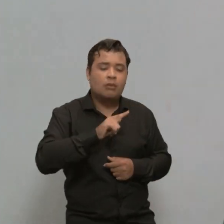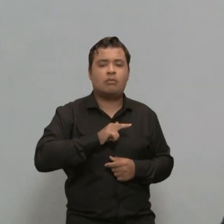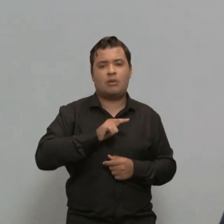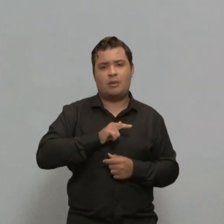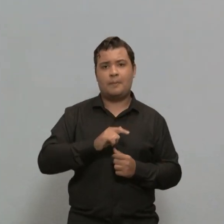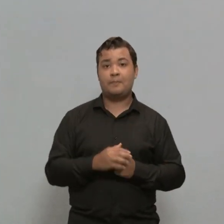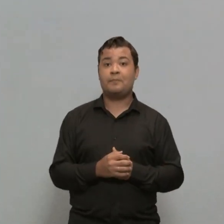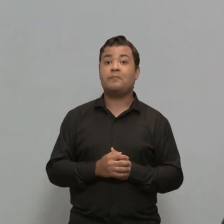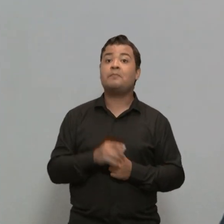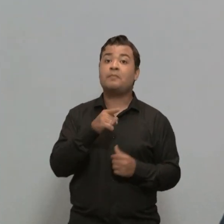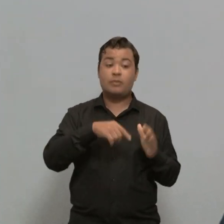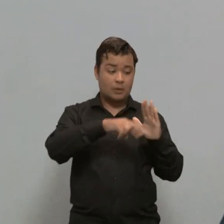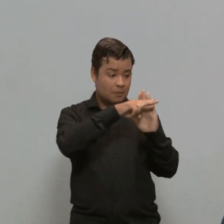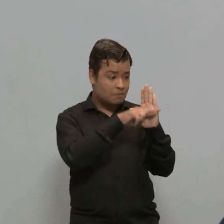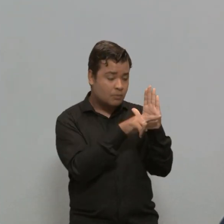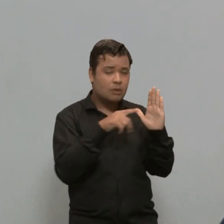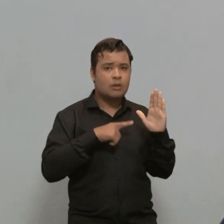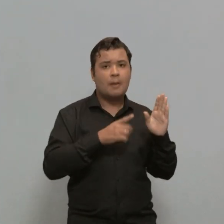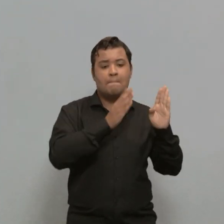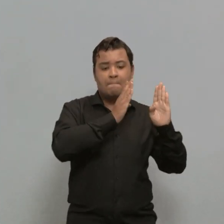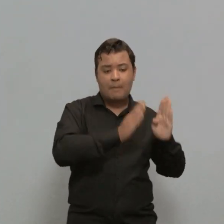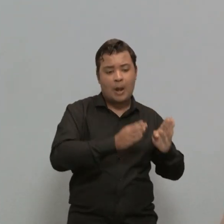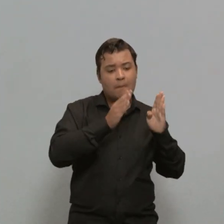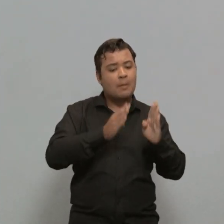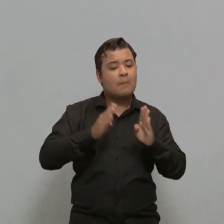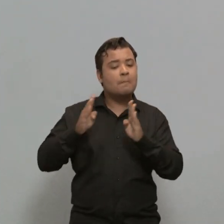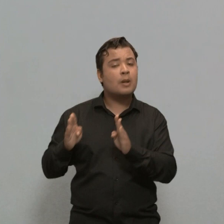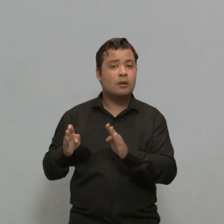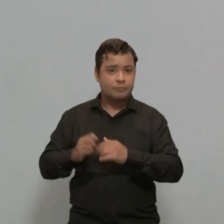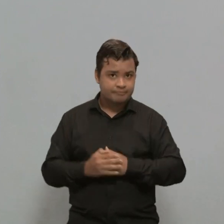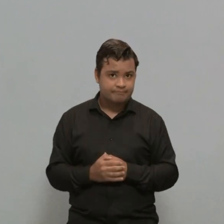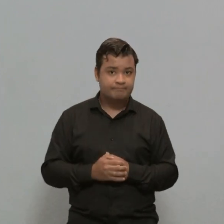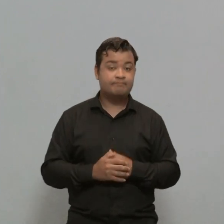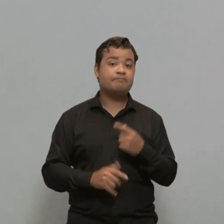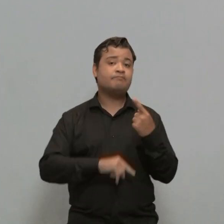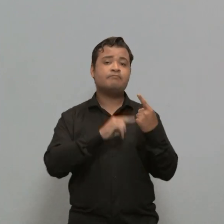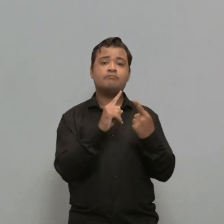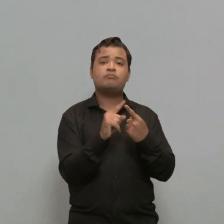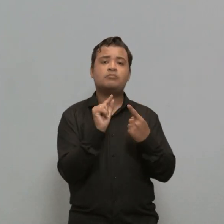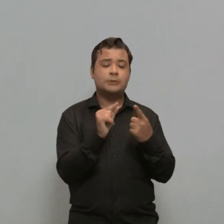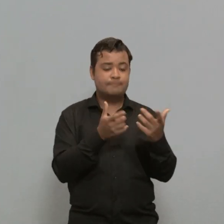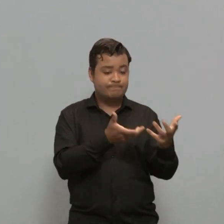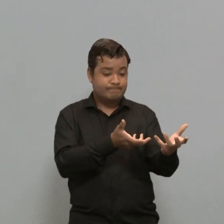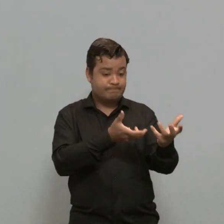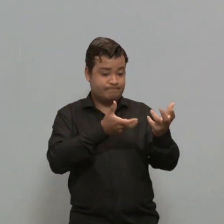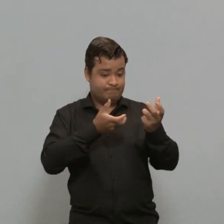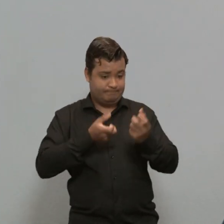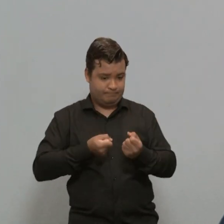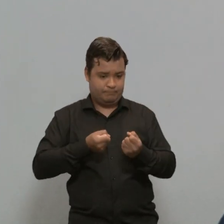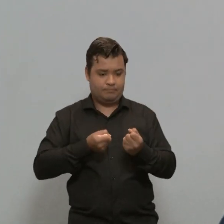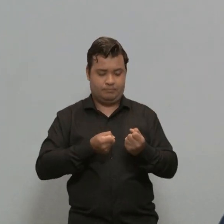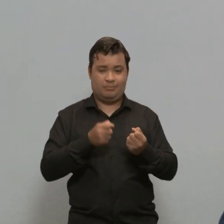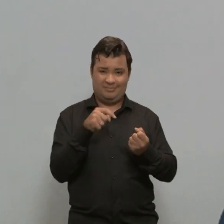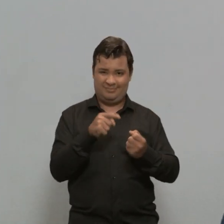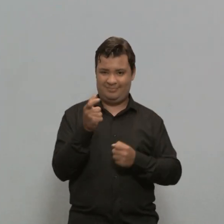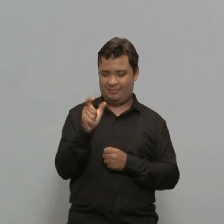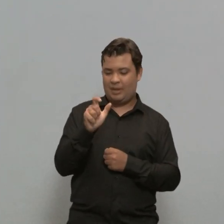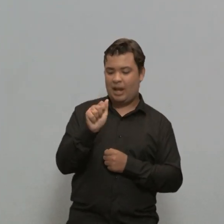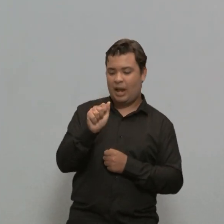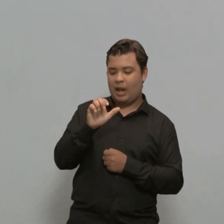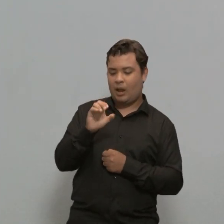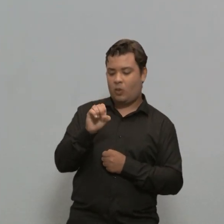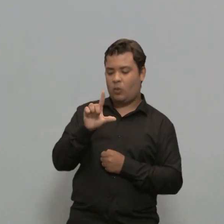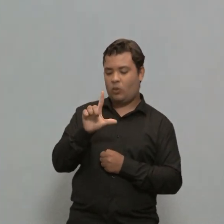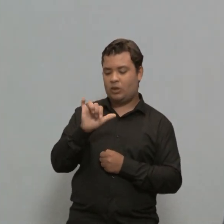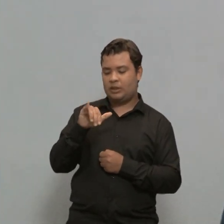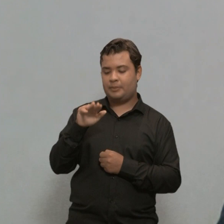estão definidas no protocolo. Primeiro, o acolhimento, tá? Então, lembrando que o acolhimento,